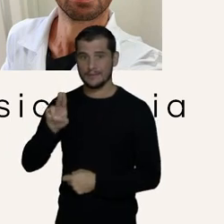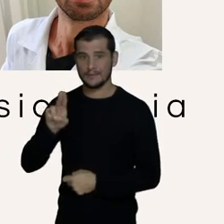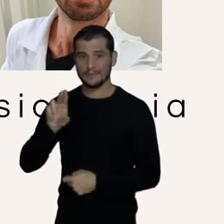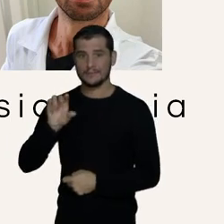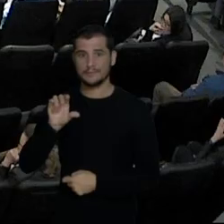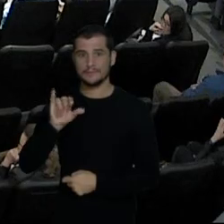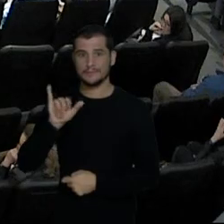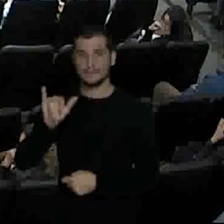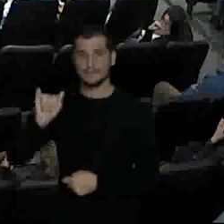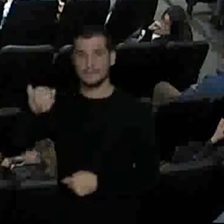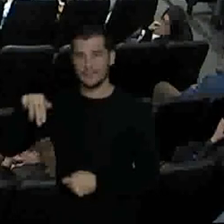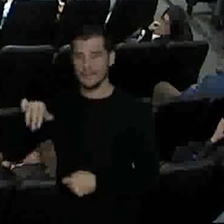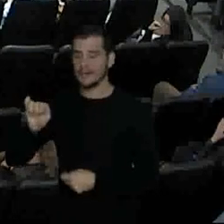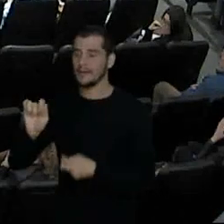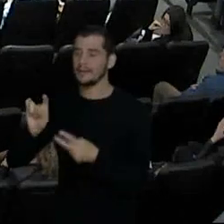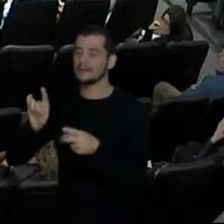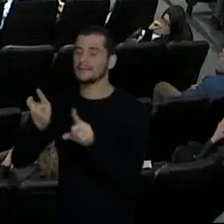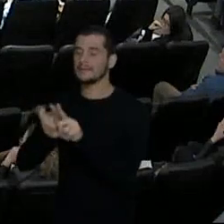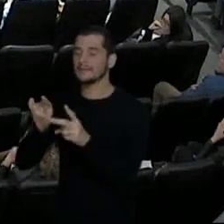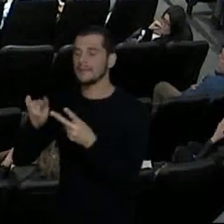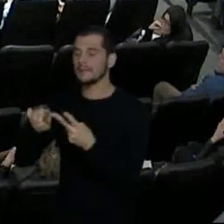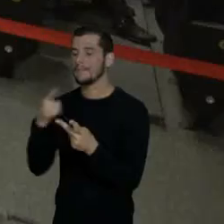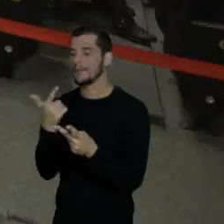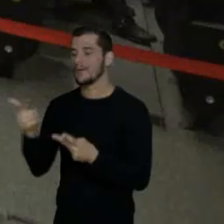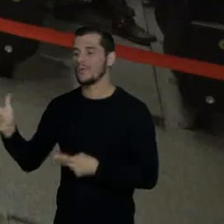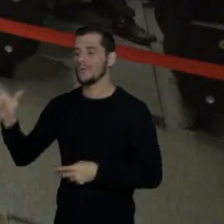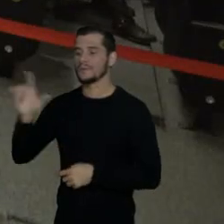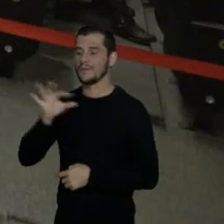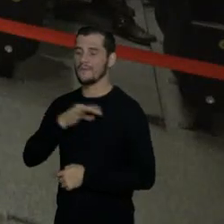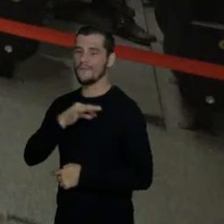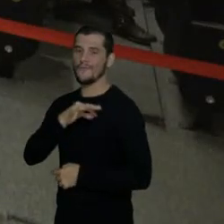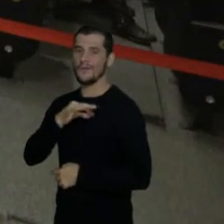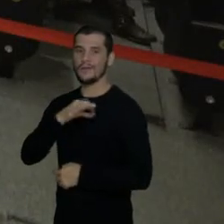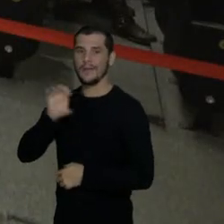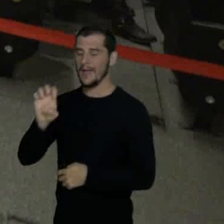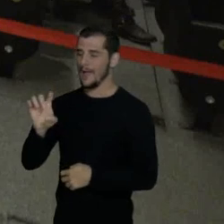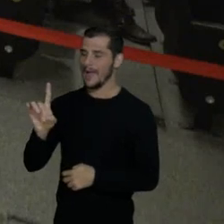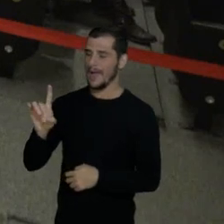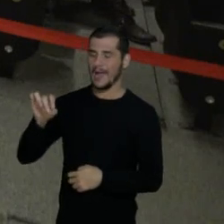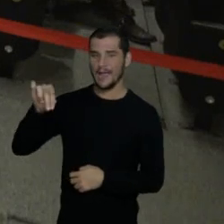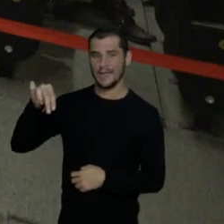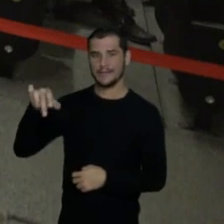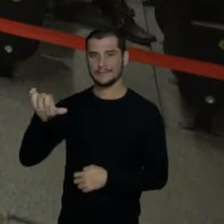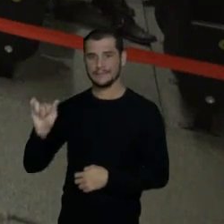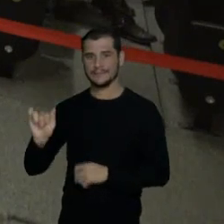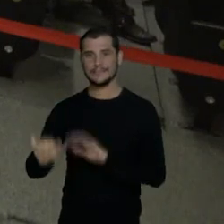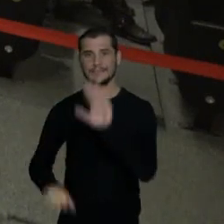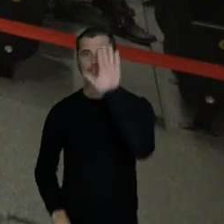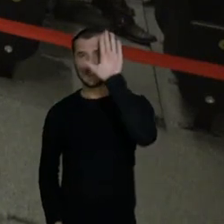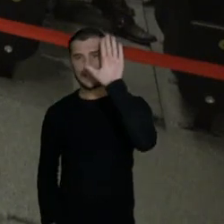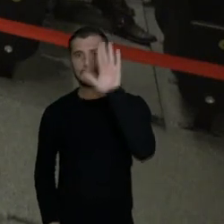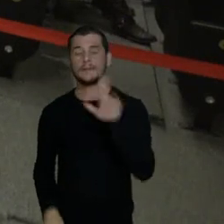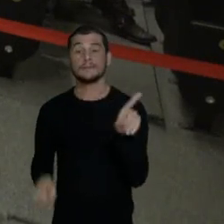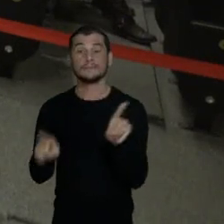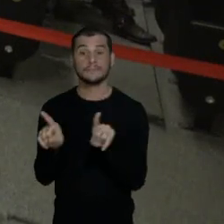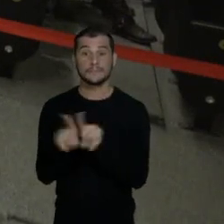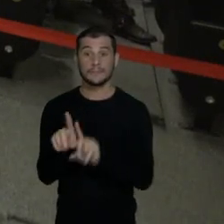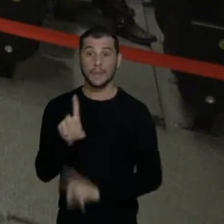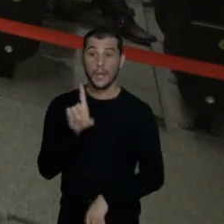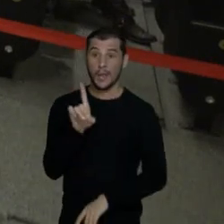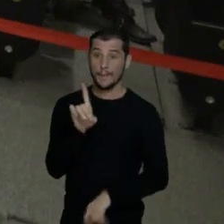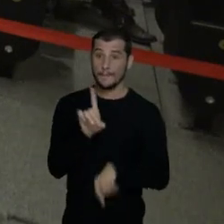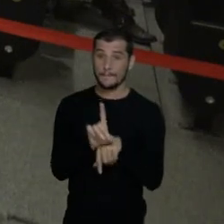lá outra voluntária por favor pro pessoal conhecê-los a d Cláudia Nossa